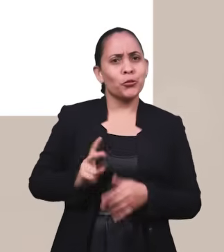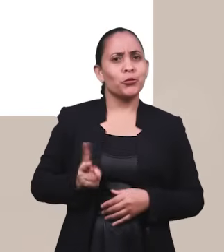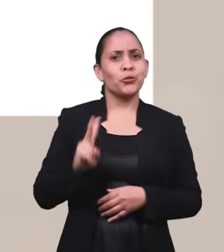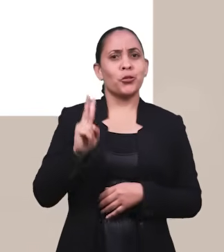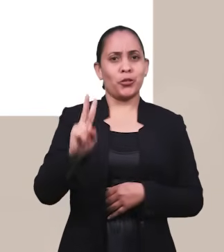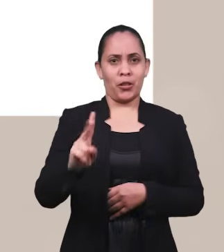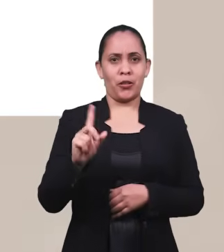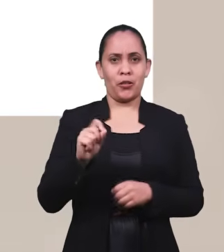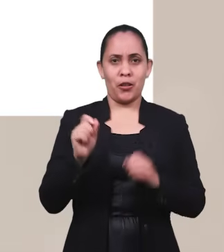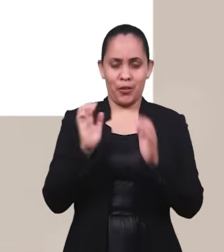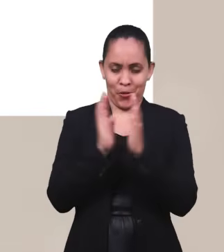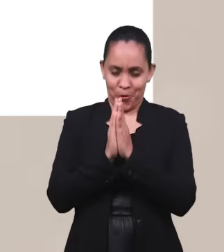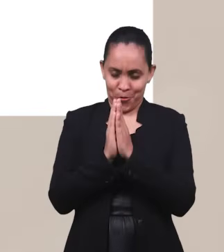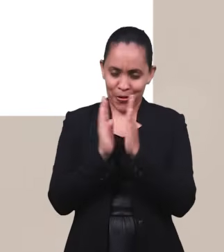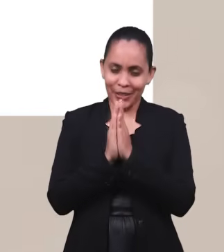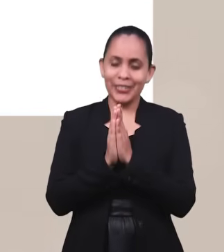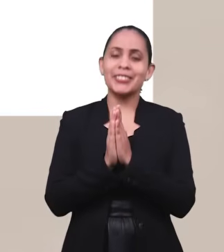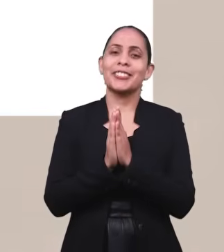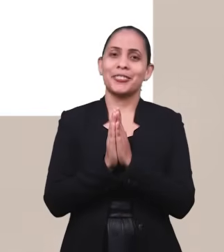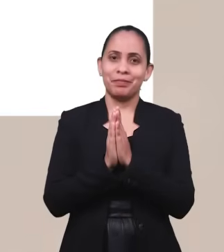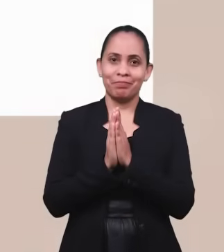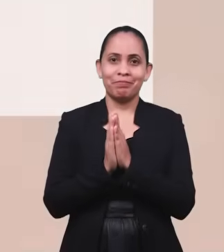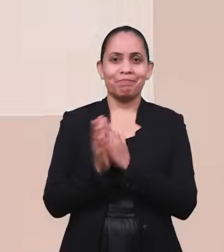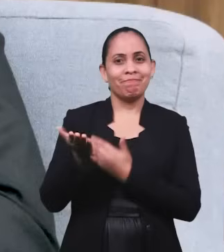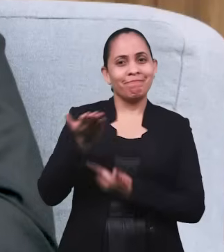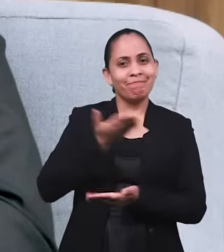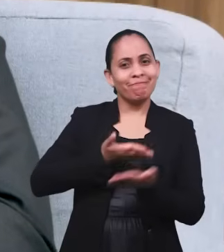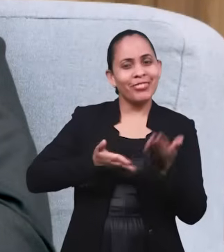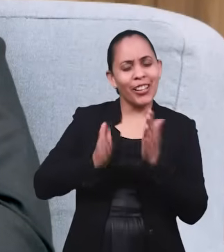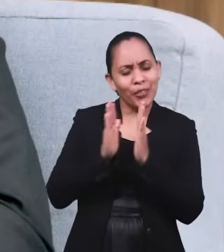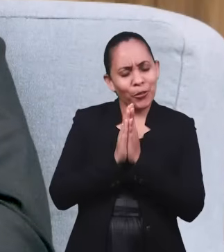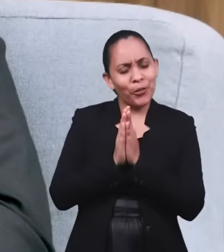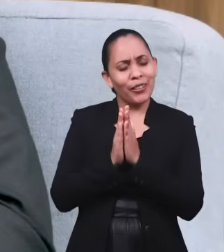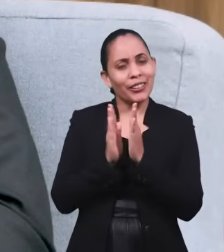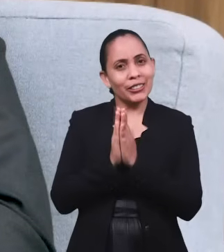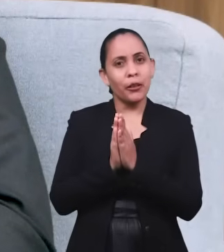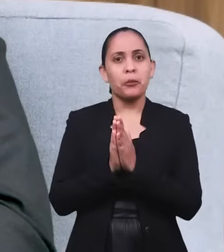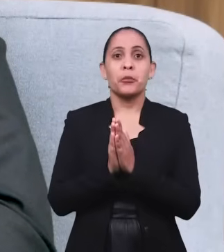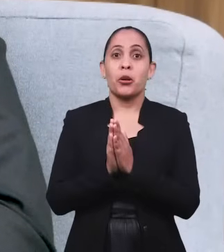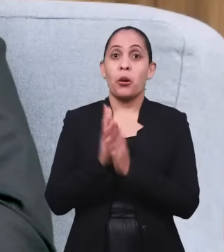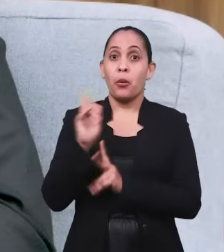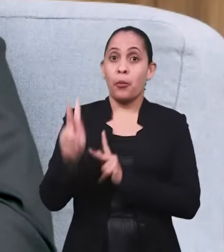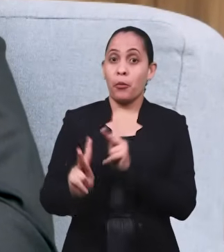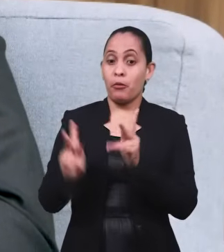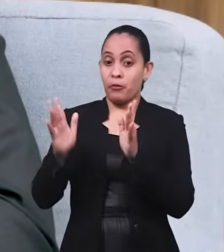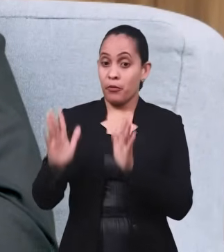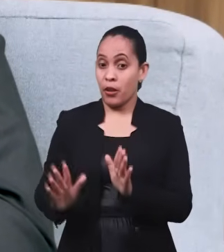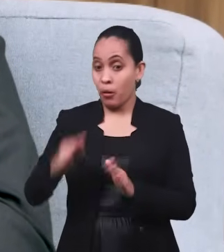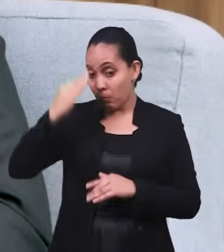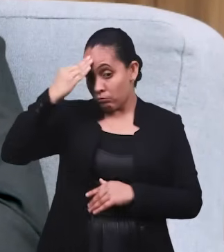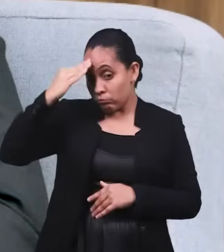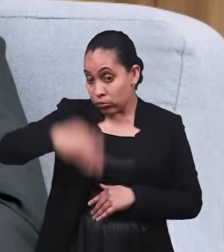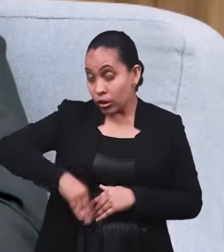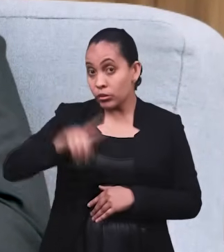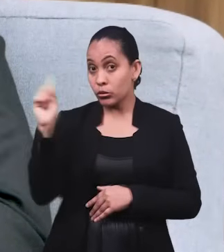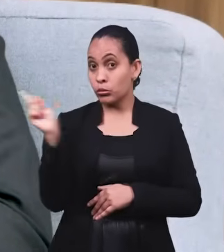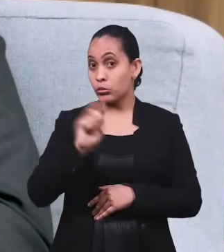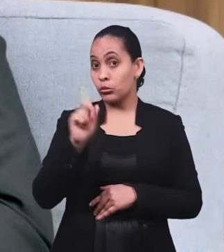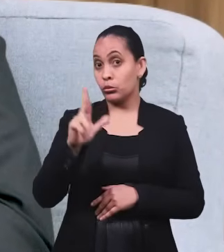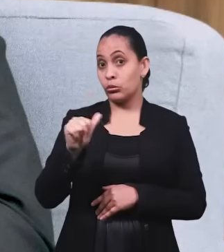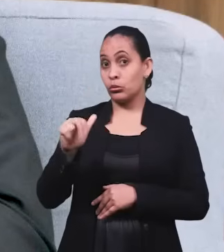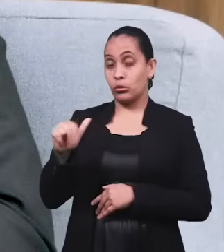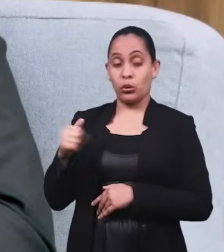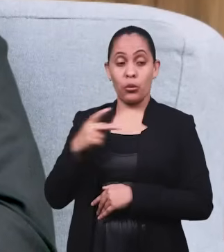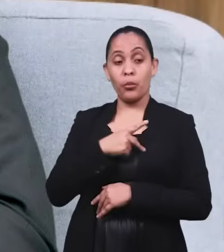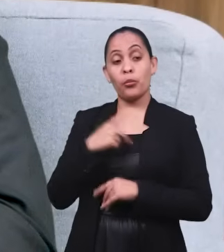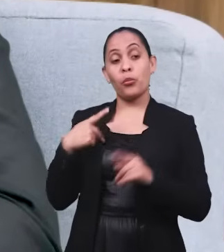perseveraram é na Oração. nas orações, porque o servo de Deus, ele não pode desistir nunca. Nunca. Né? Então, o pastor Raniel